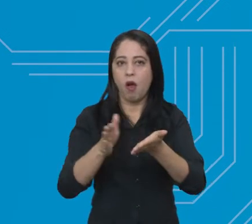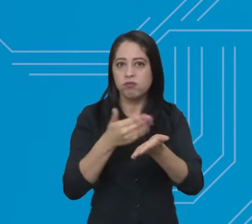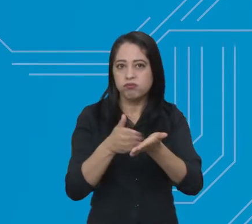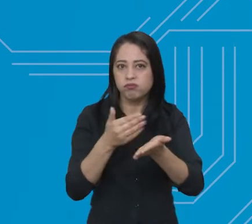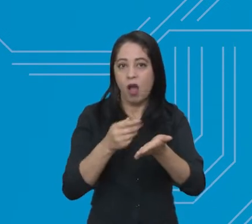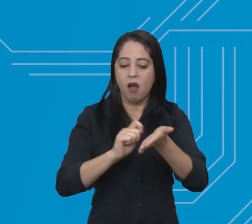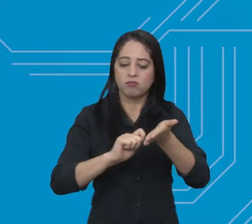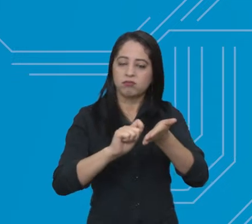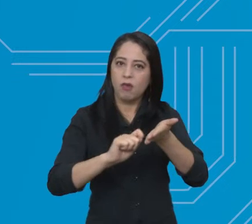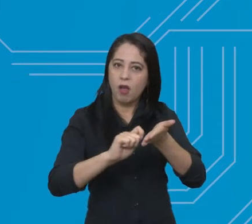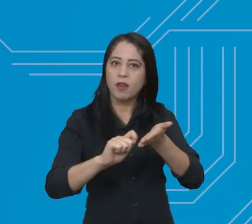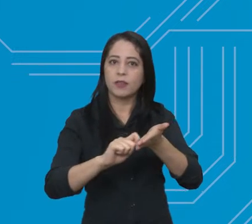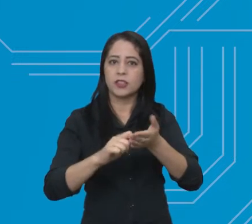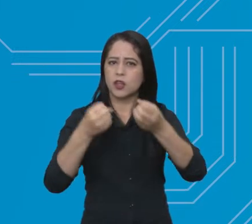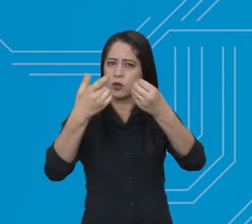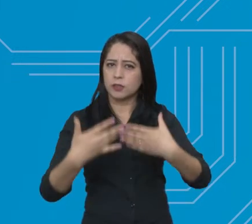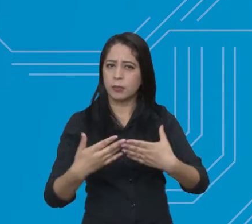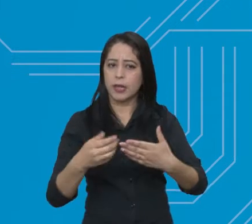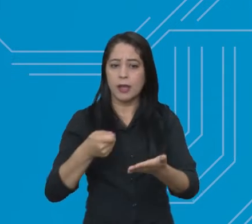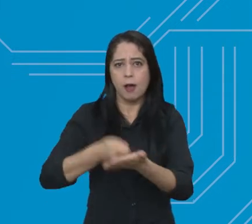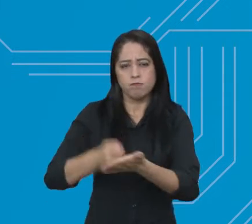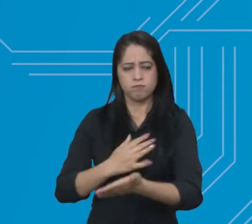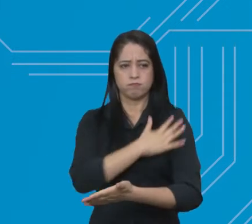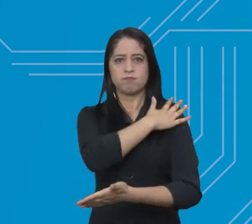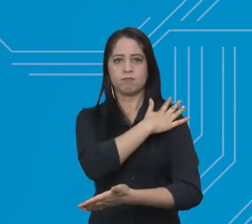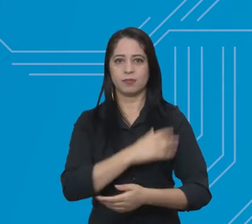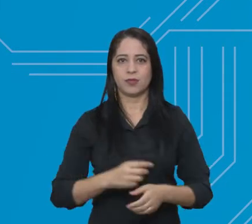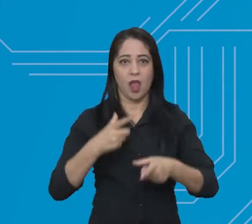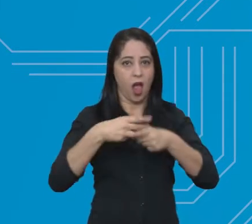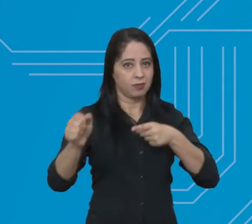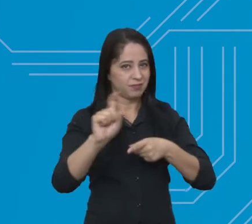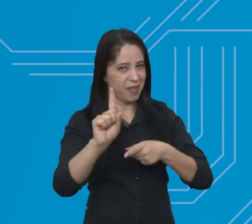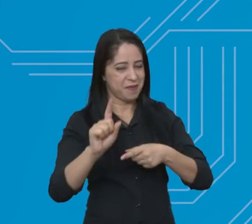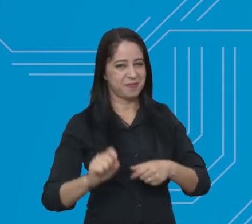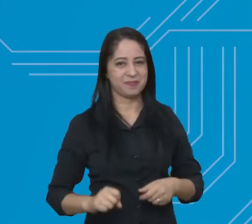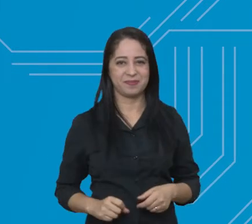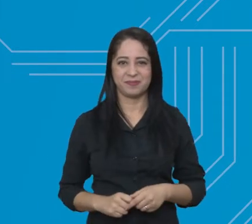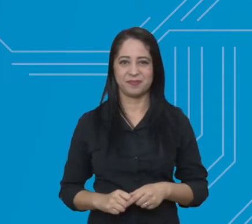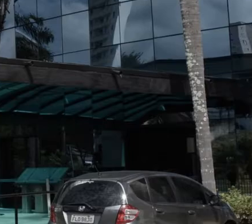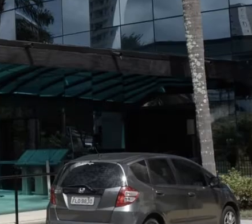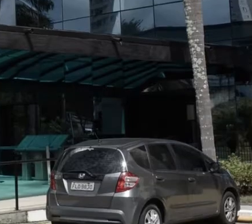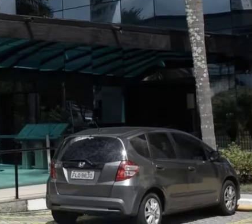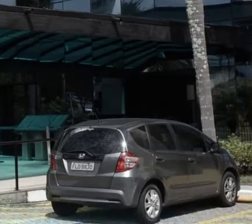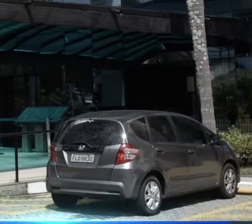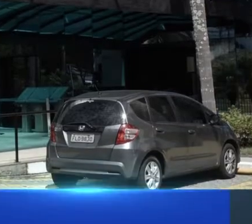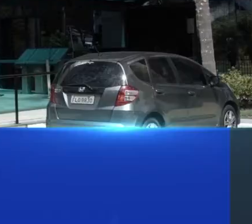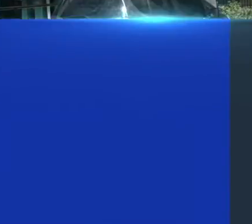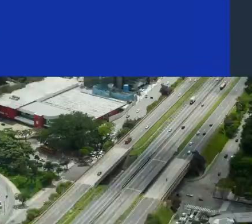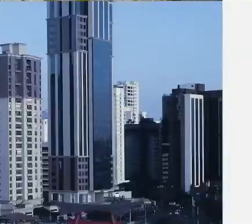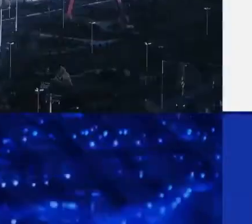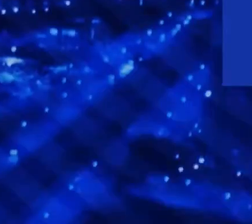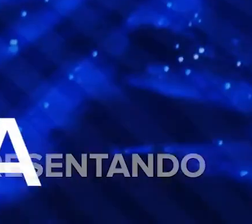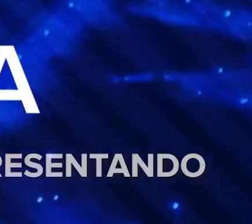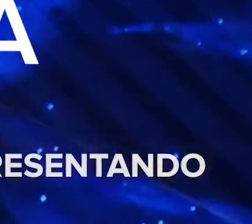escrito por um ex-vereador que traz relatos da ditadura militar. Não saia daí!